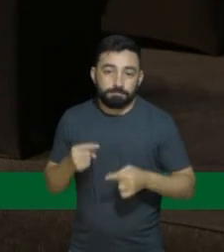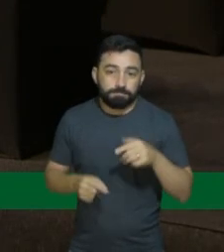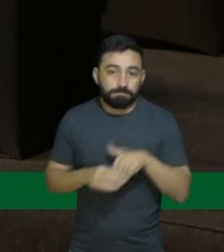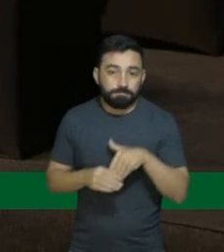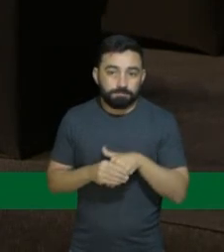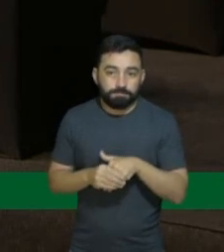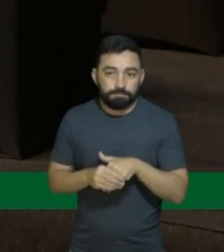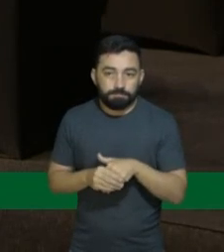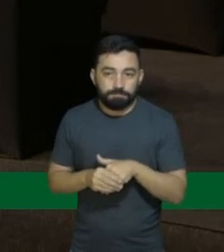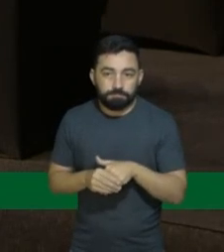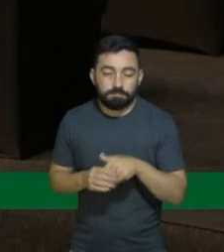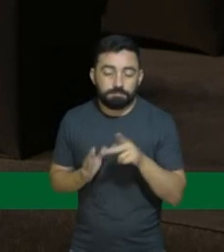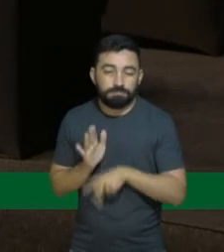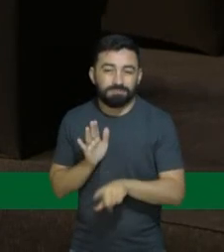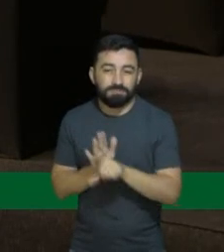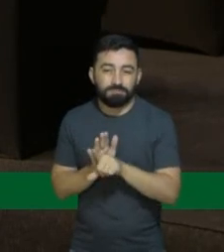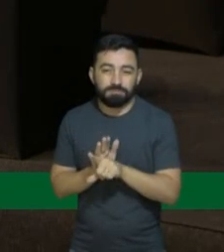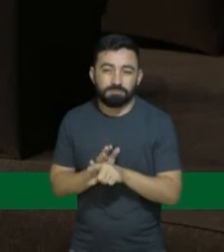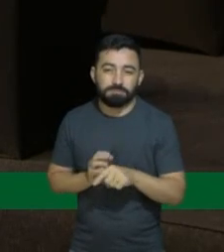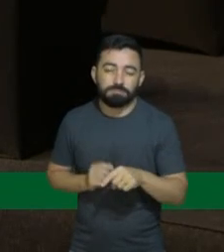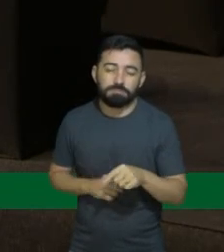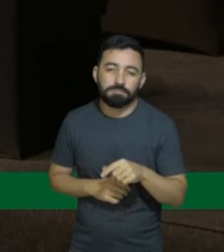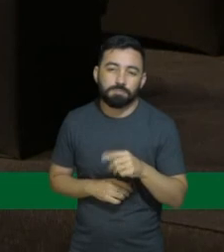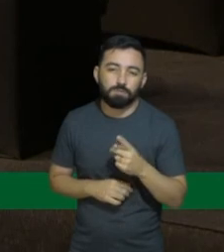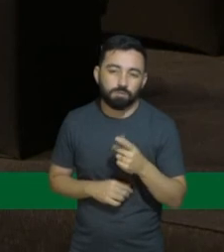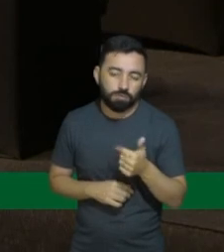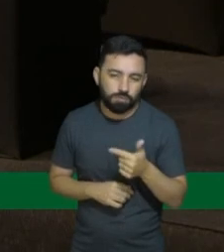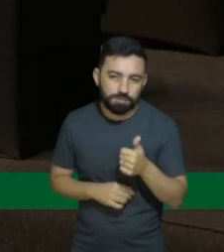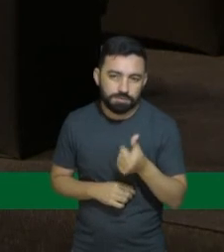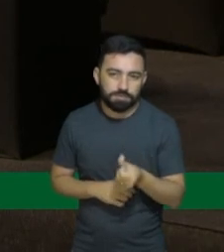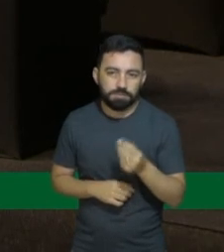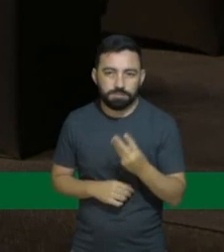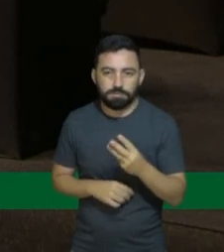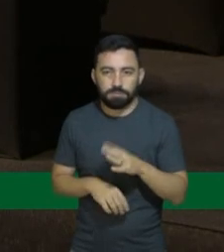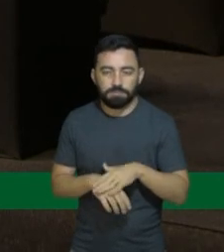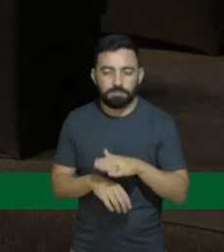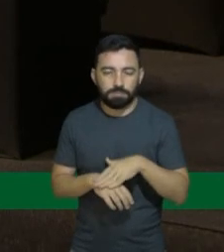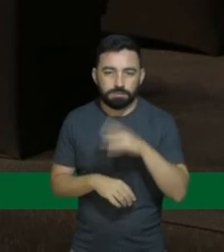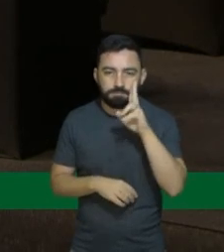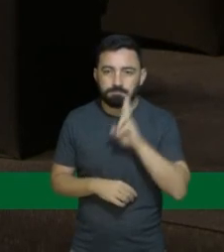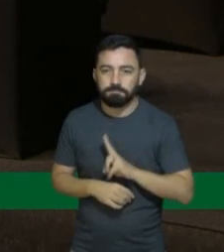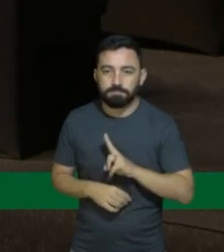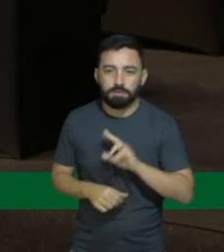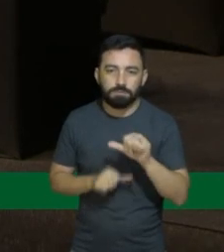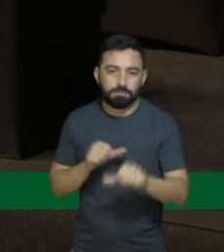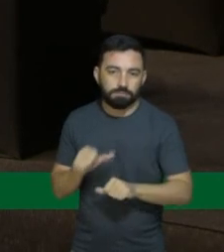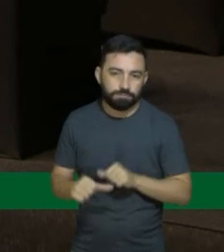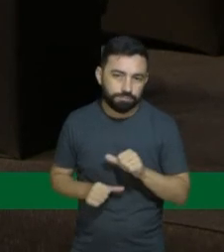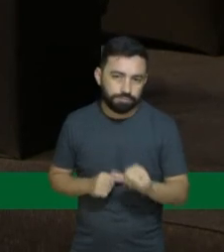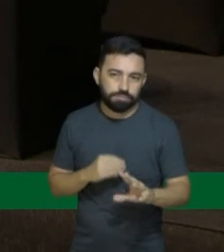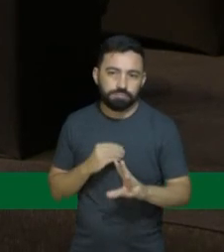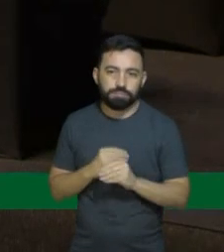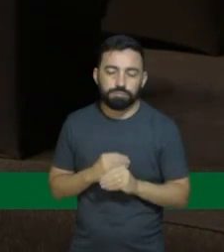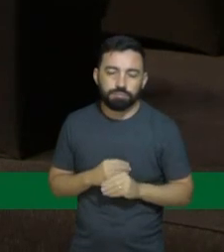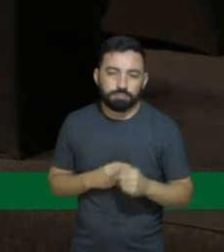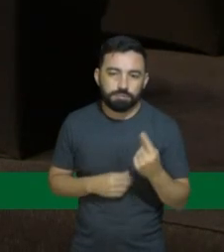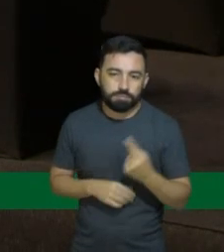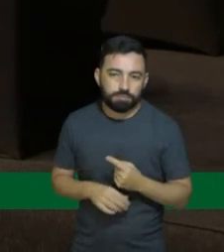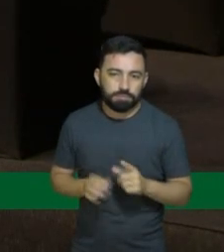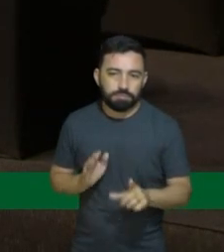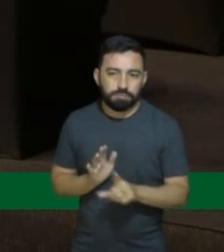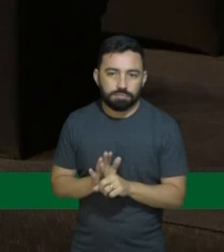turno único do projeto de lei 36329 autoria Deputado ivanes altera o anexo primeiro da lei